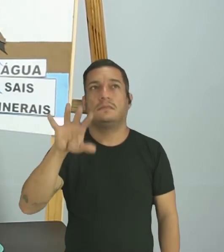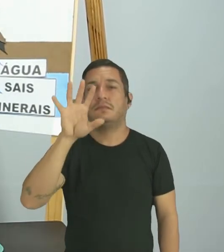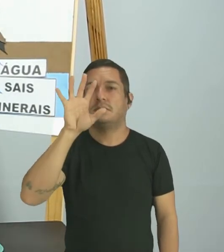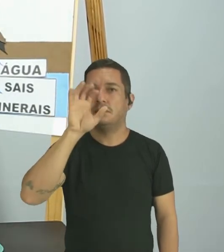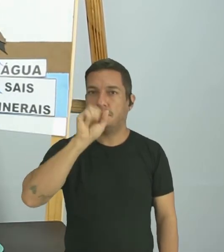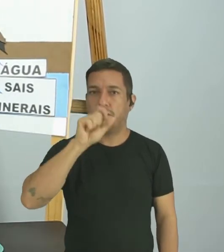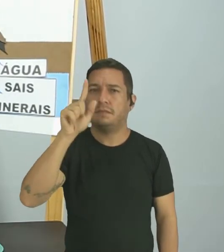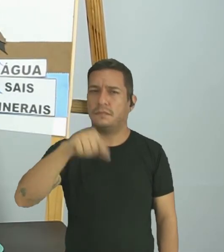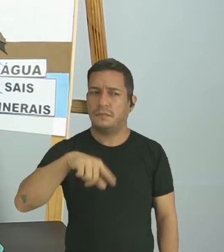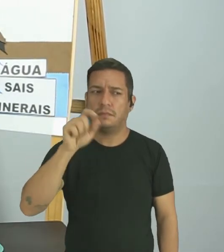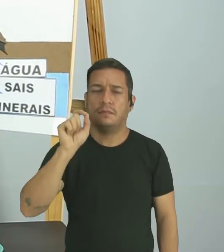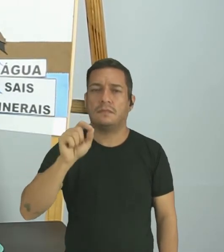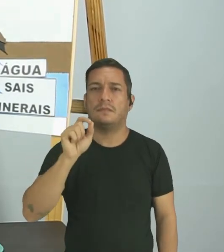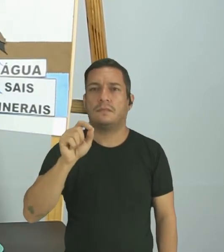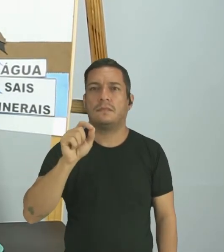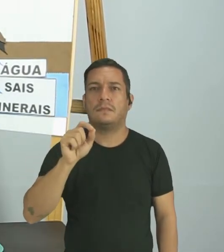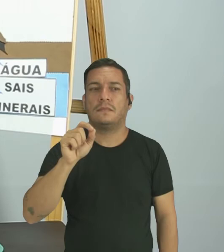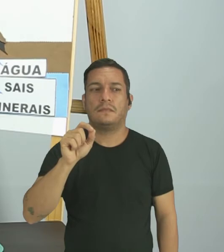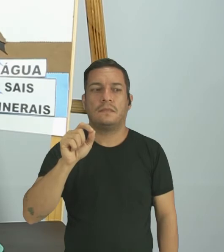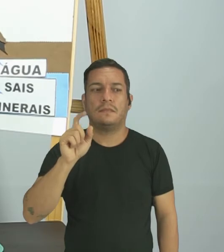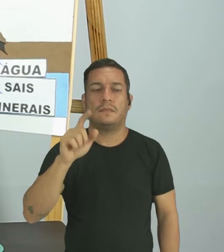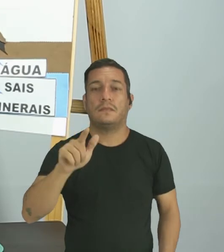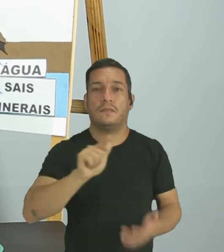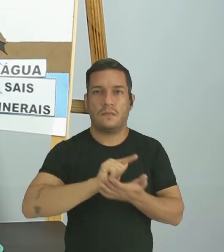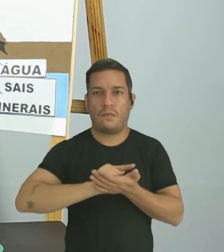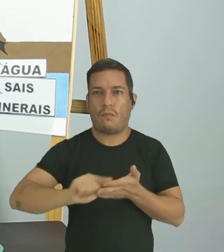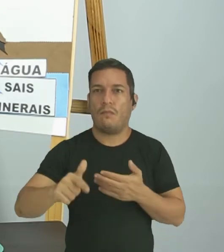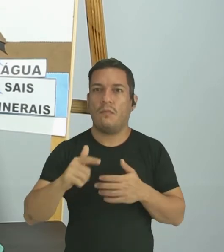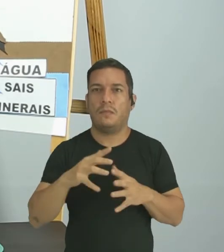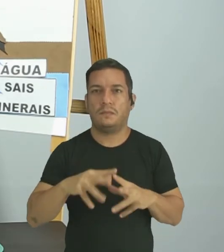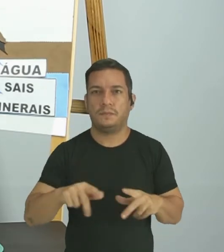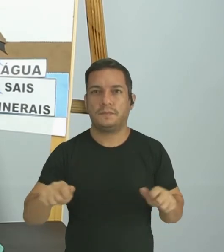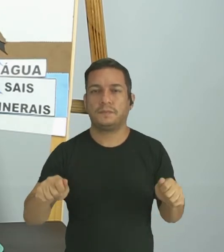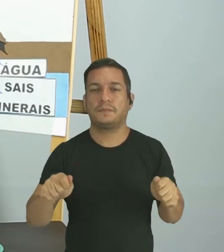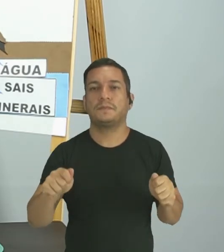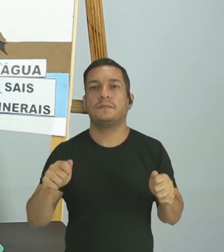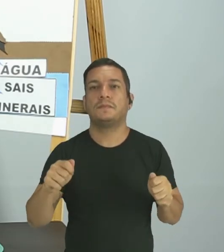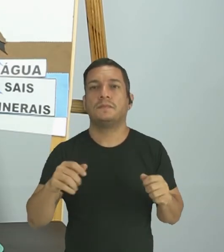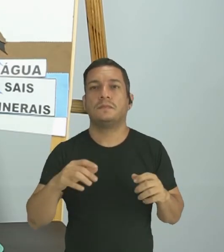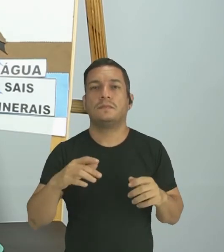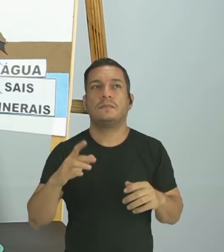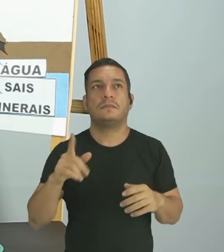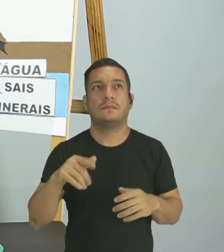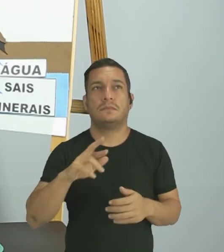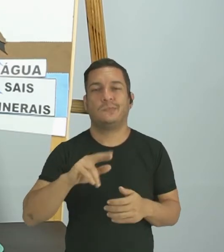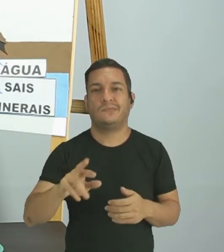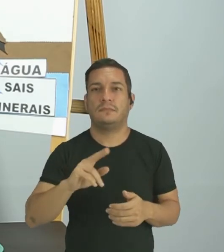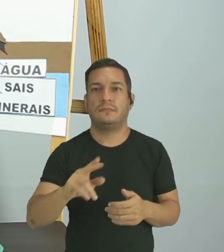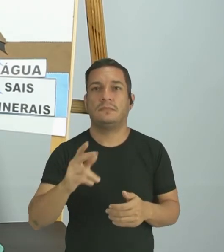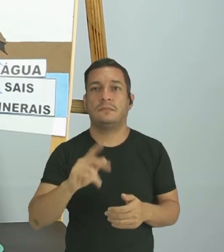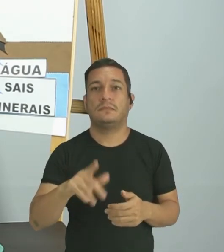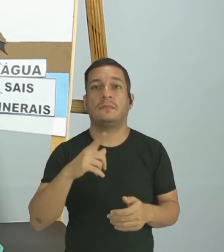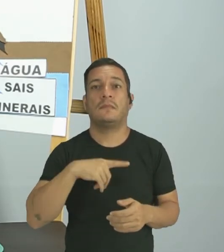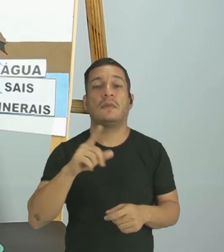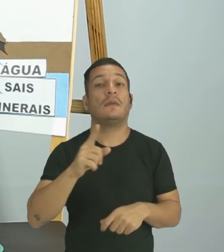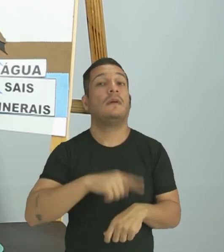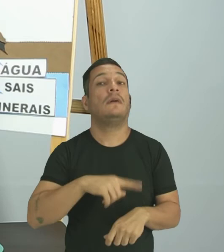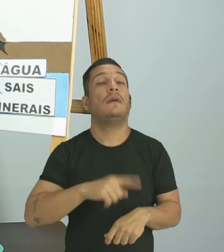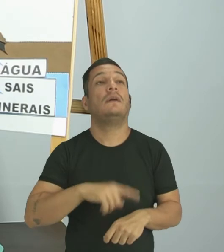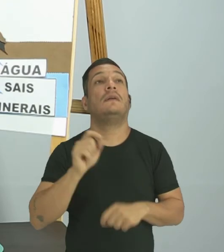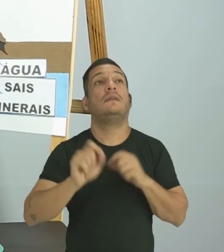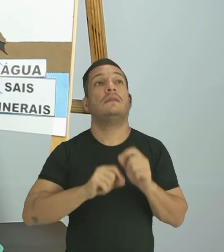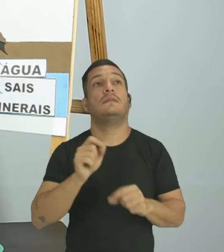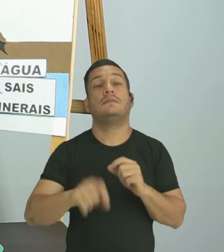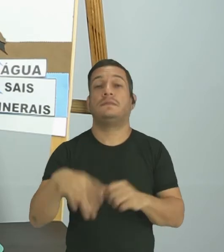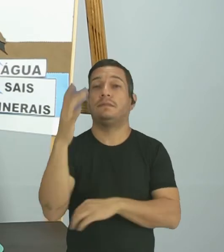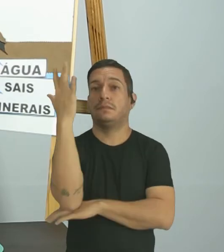é um gás limpo, puro? Não, não é? E aí chega a hora